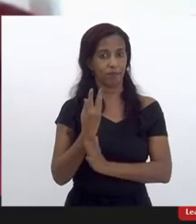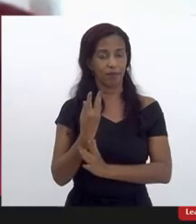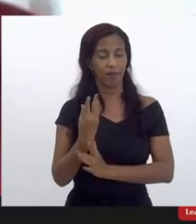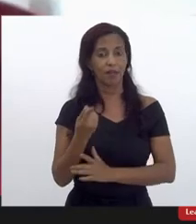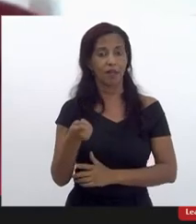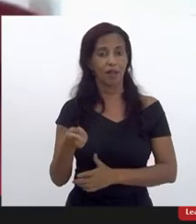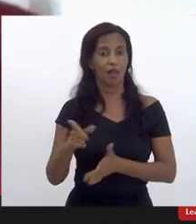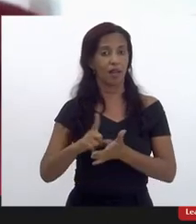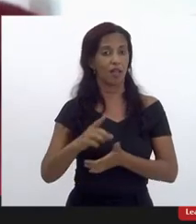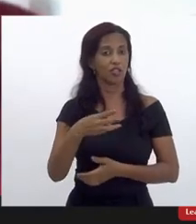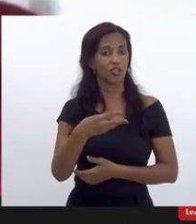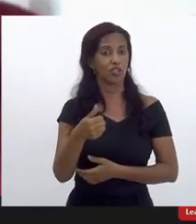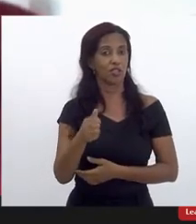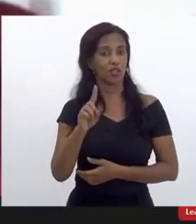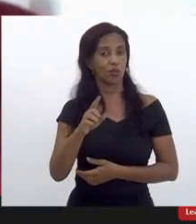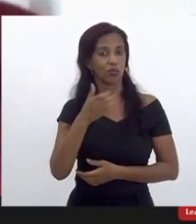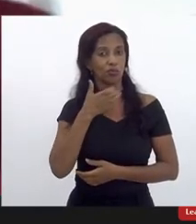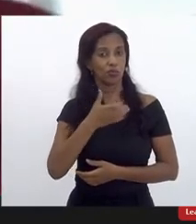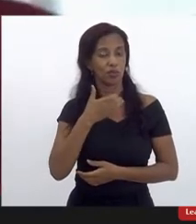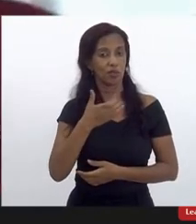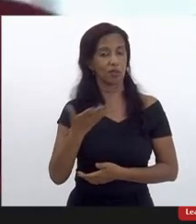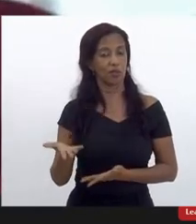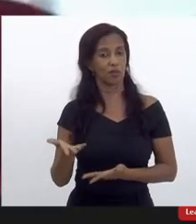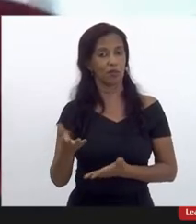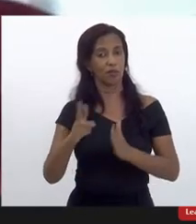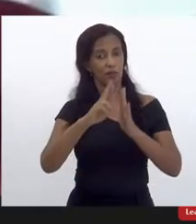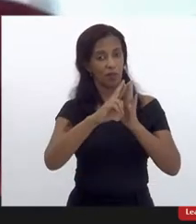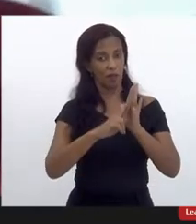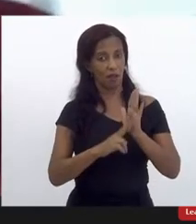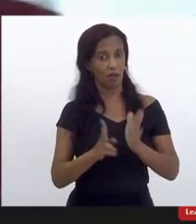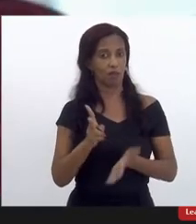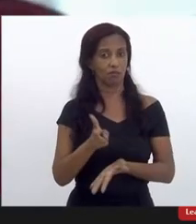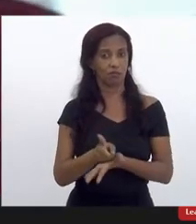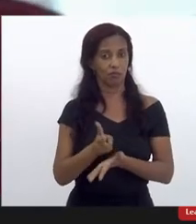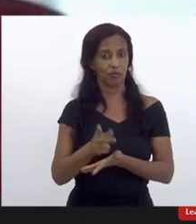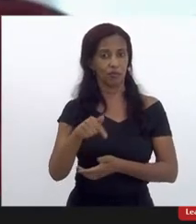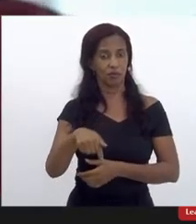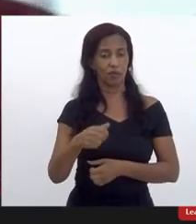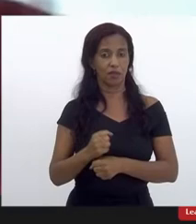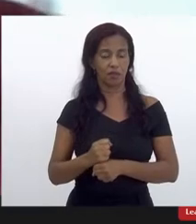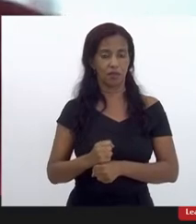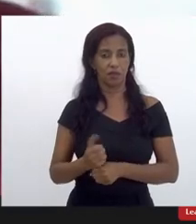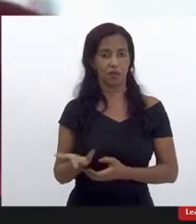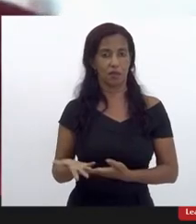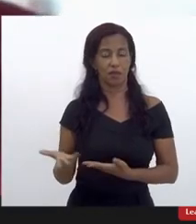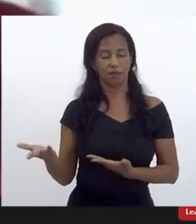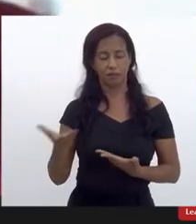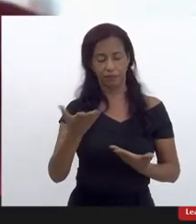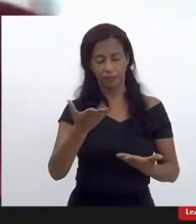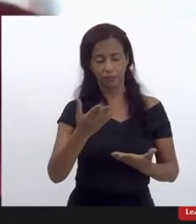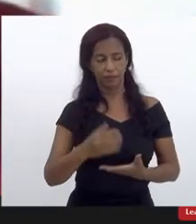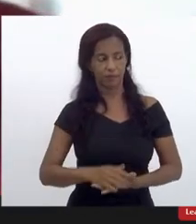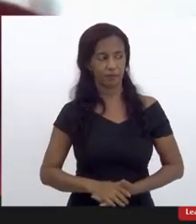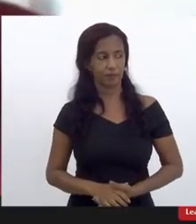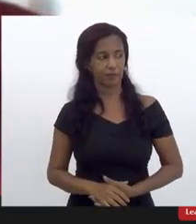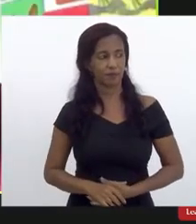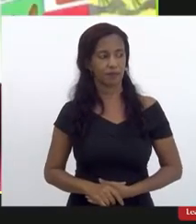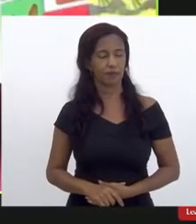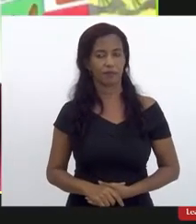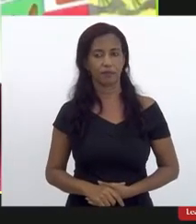ainda antes de 31 de dezembro, ele sai com as regras desse ano. Então, te passo a palavra.